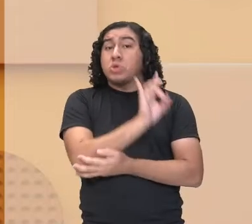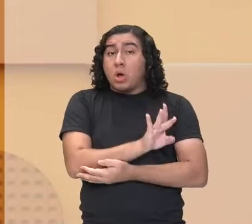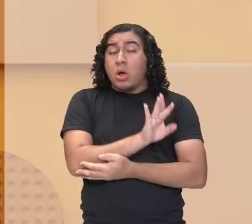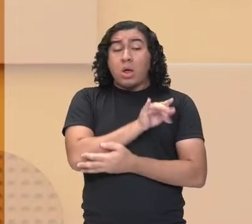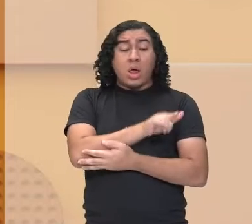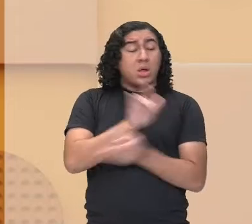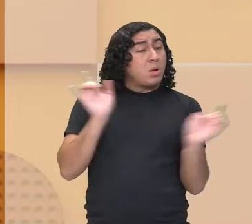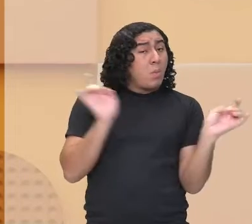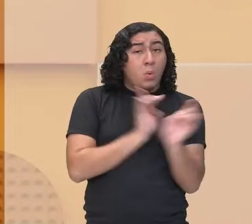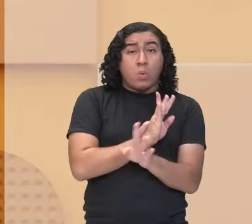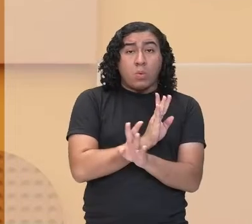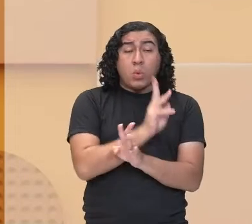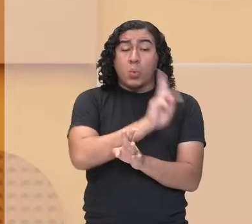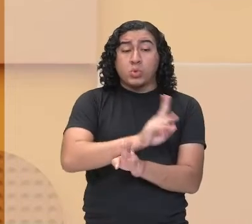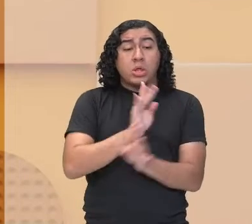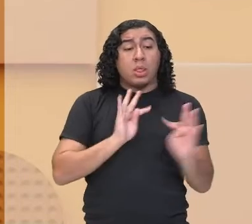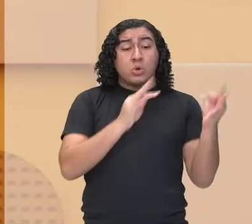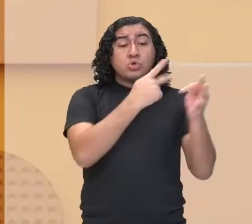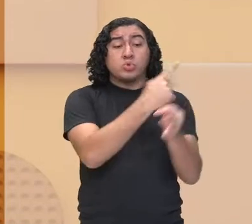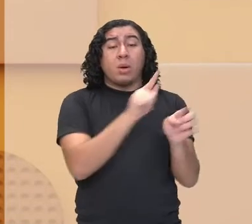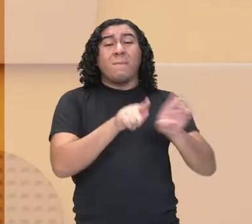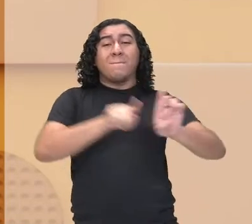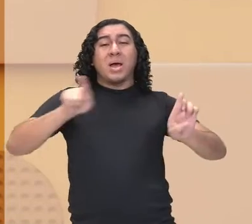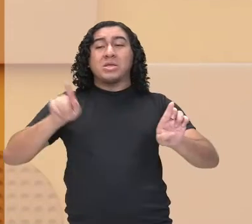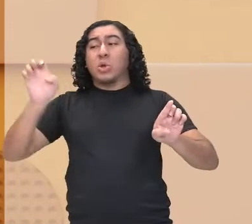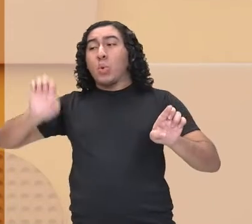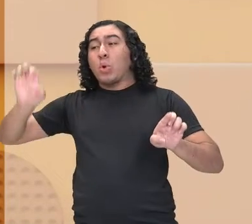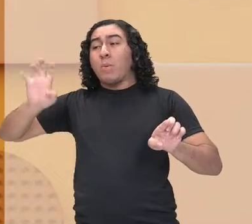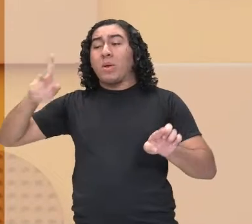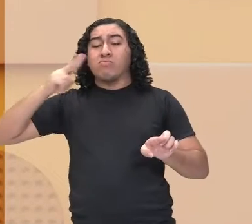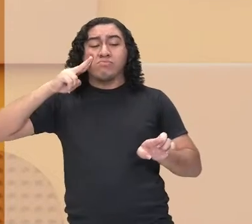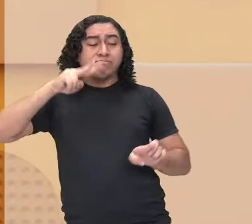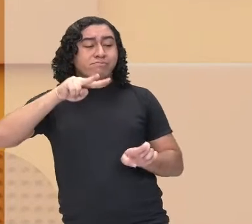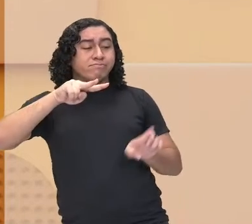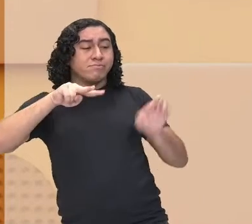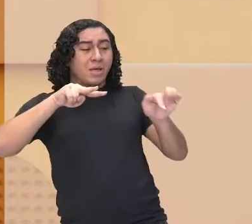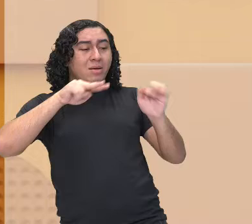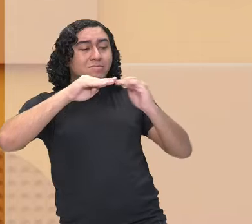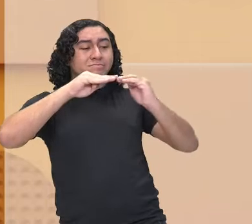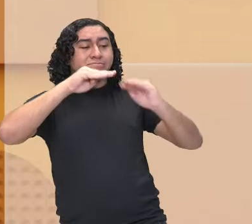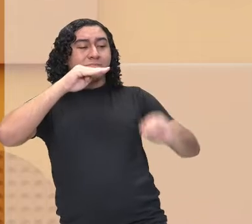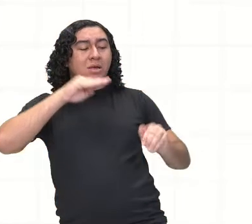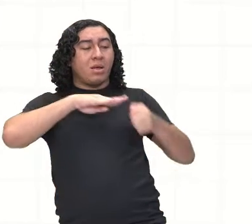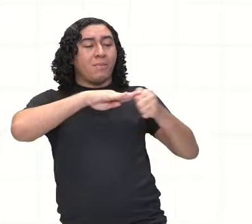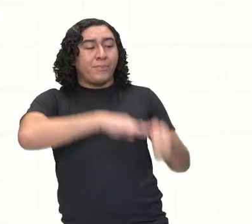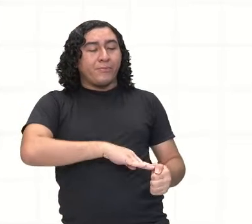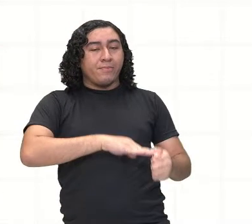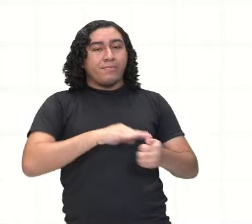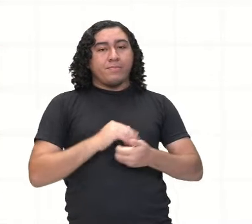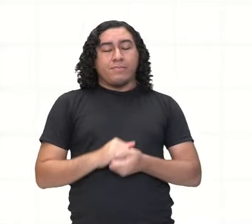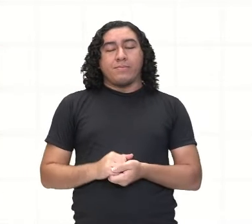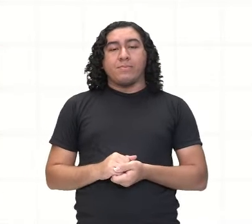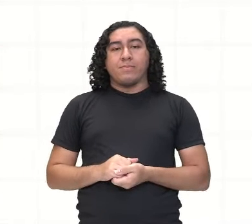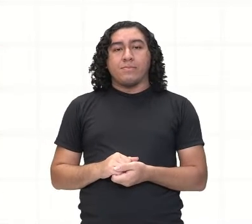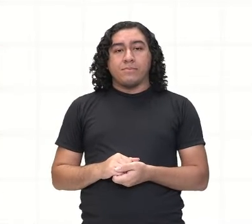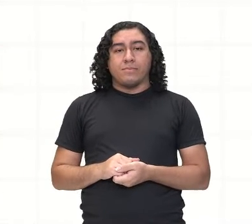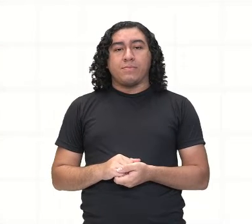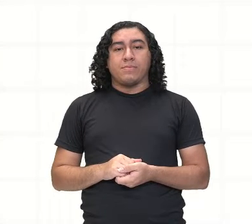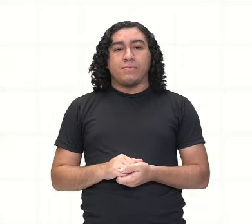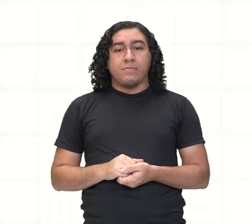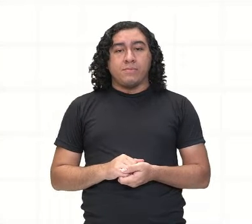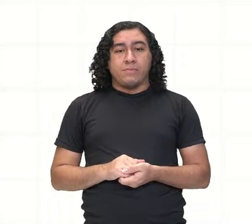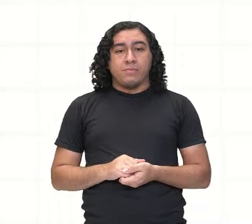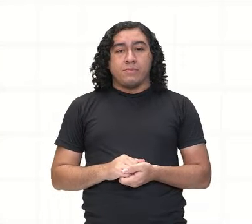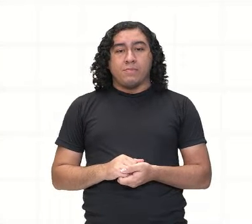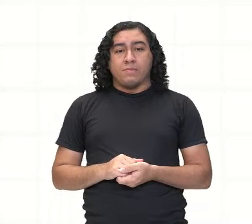bastavam para eles, mas o europeu as via como inferior. E voltando aqui para o nosso texto, que o que